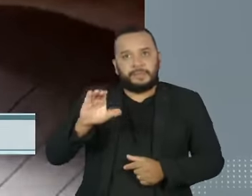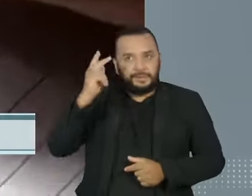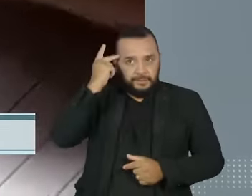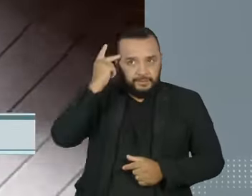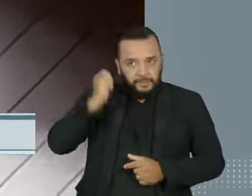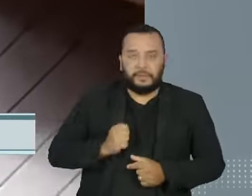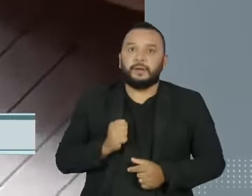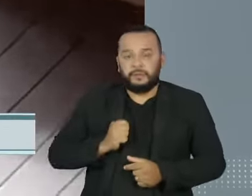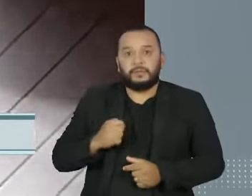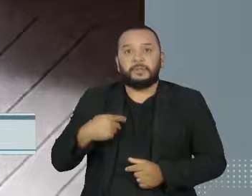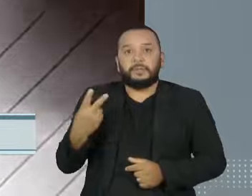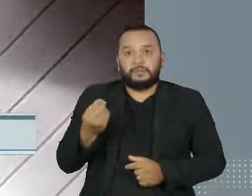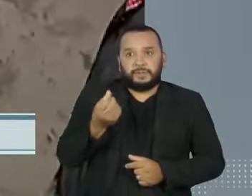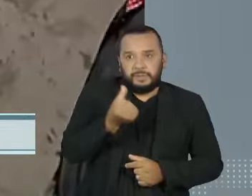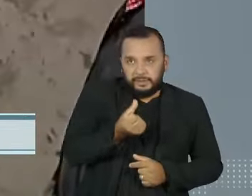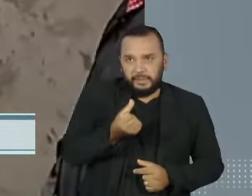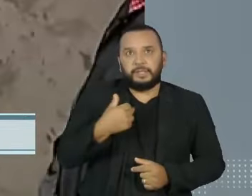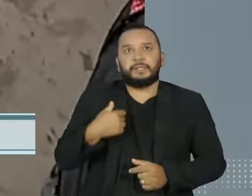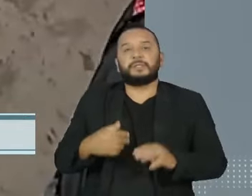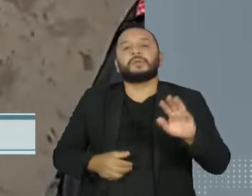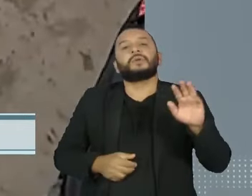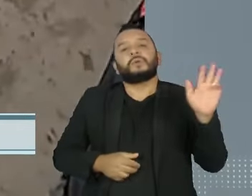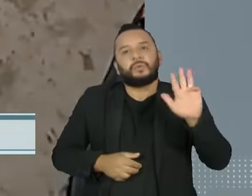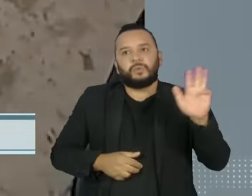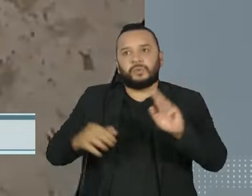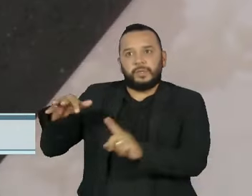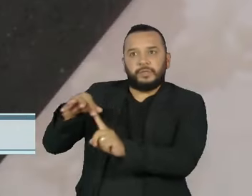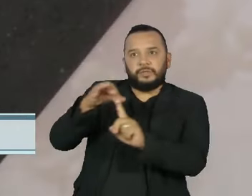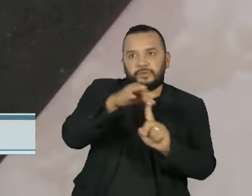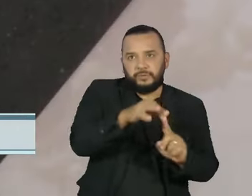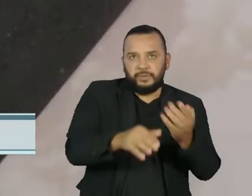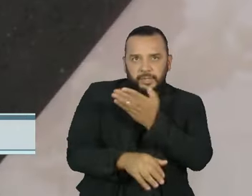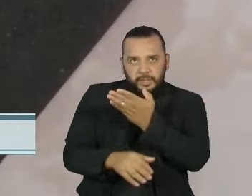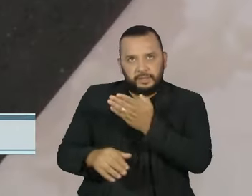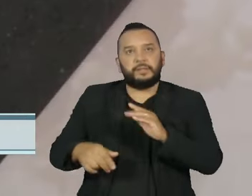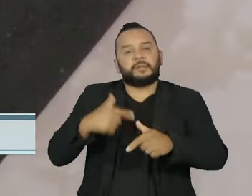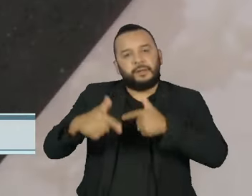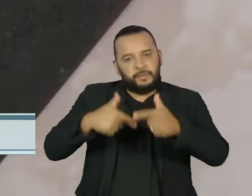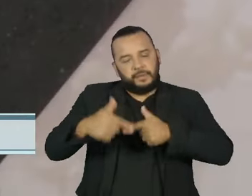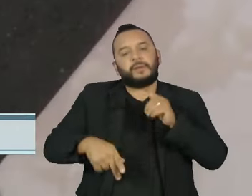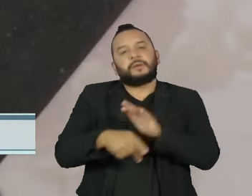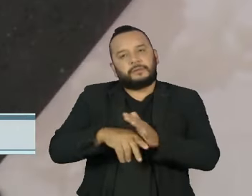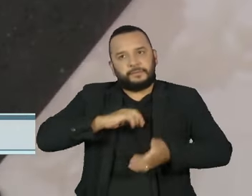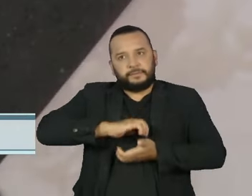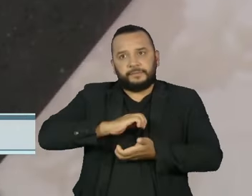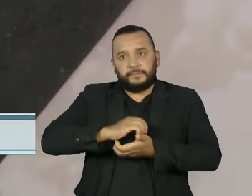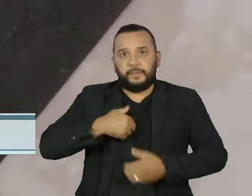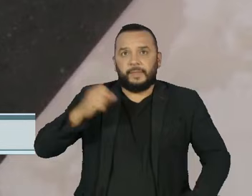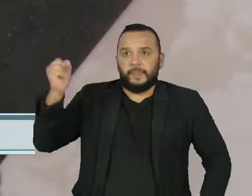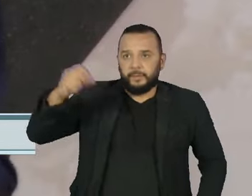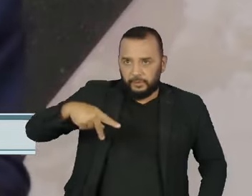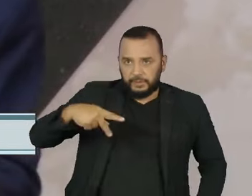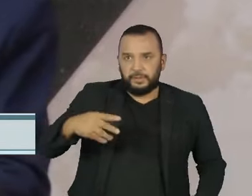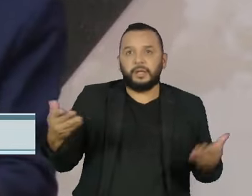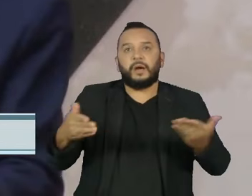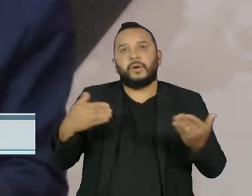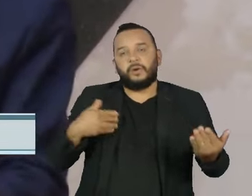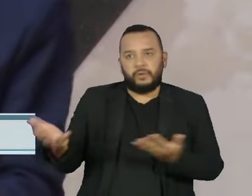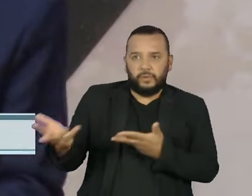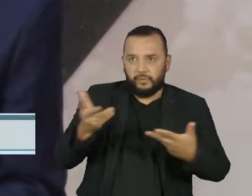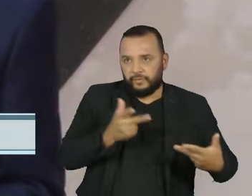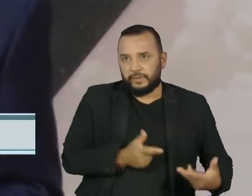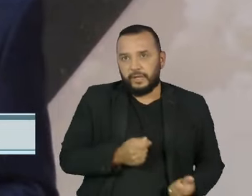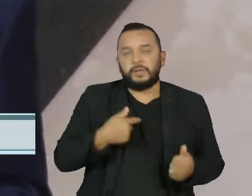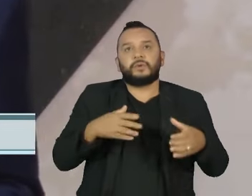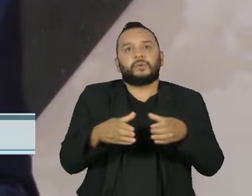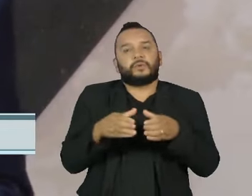mandato presidencial Lula indicou Lewandowski para o STF aposentado da corte o magistrado foi convidado a integrar a comitiva